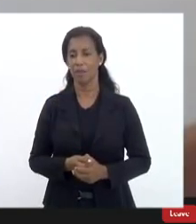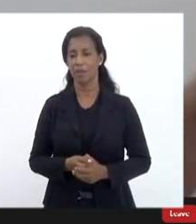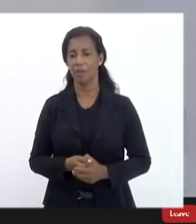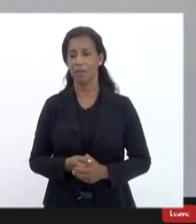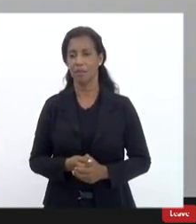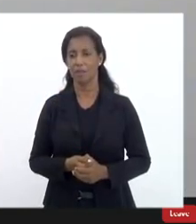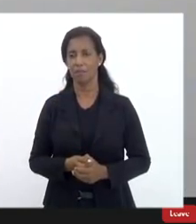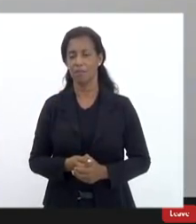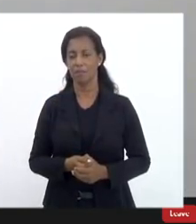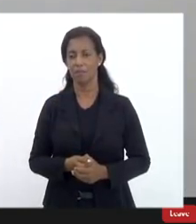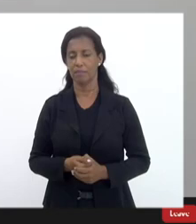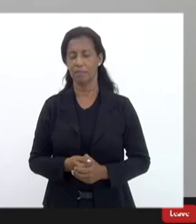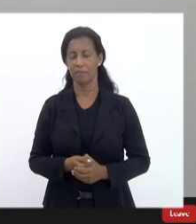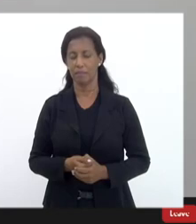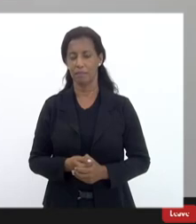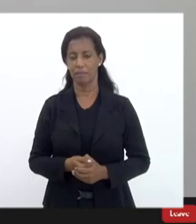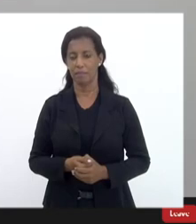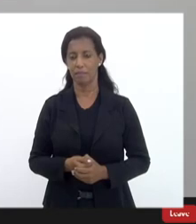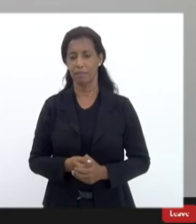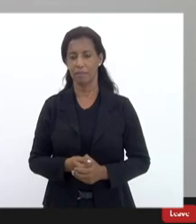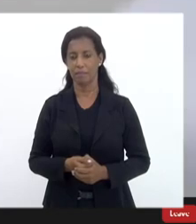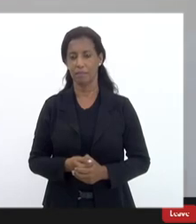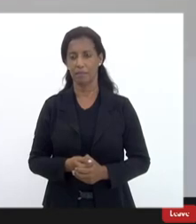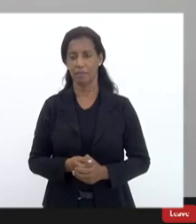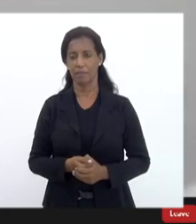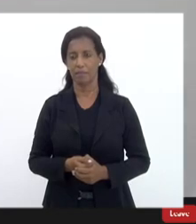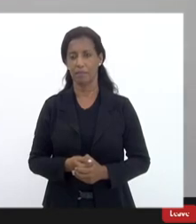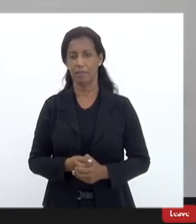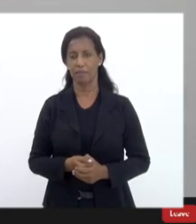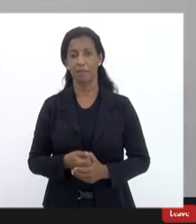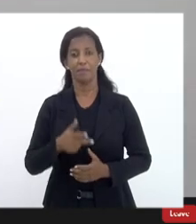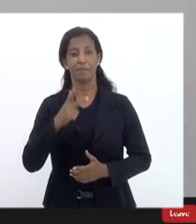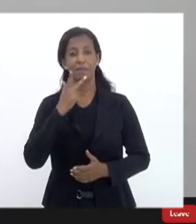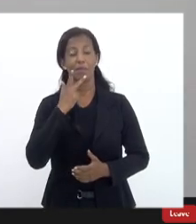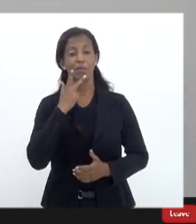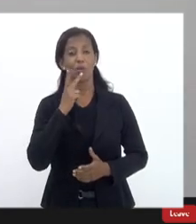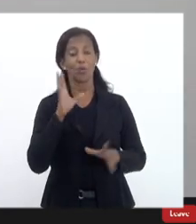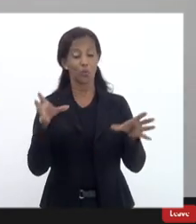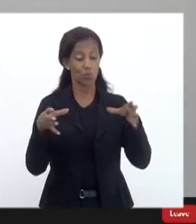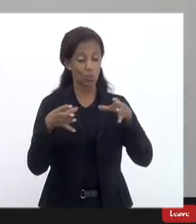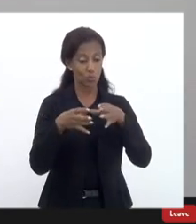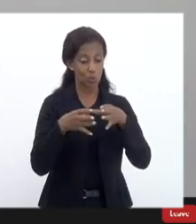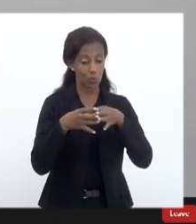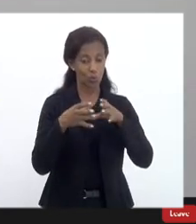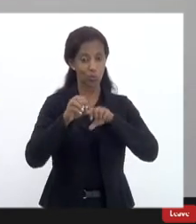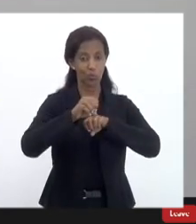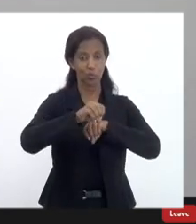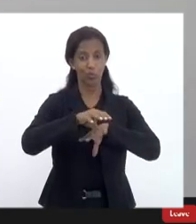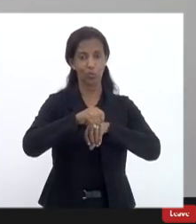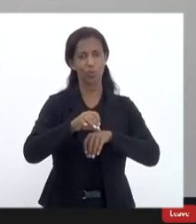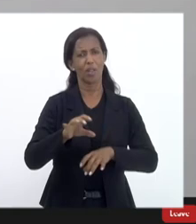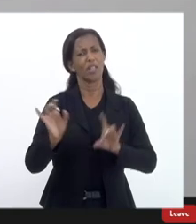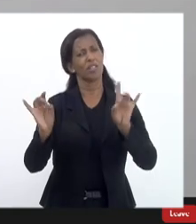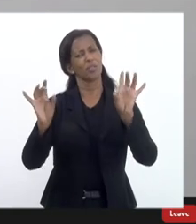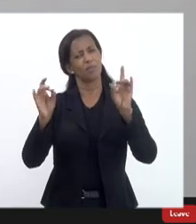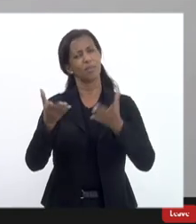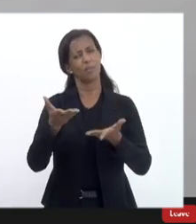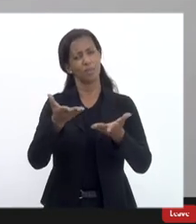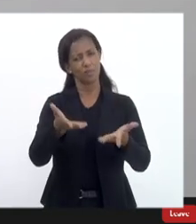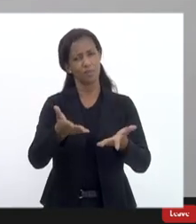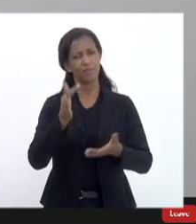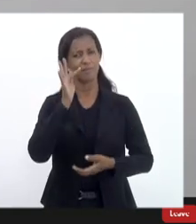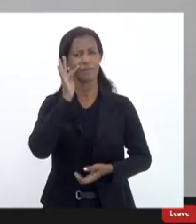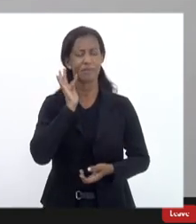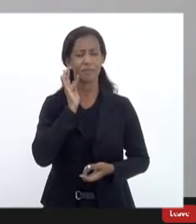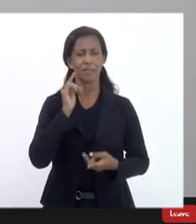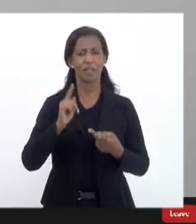Flávio, aqui publicamente na nossa audiência, cumprimentar a nossa comissão de educação, especialmente você e também